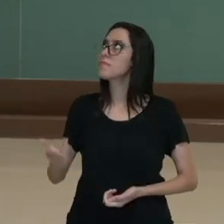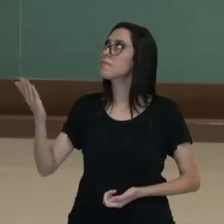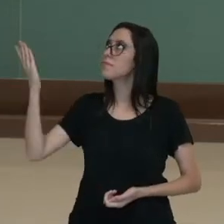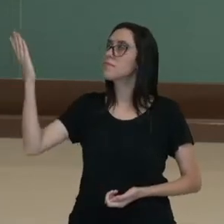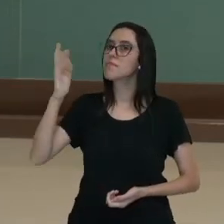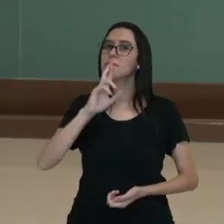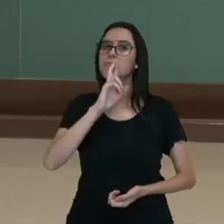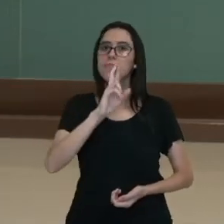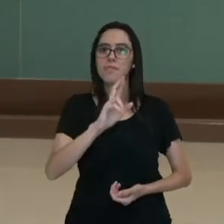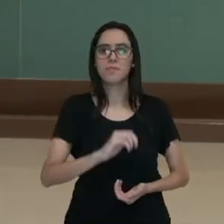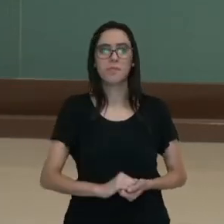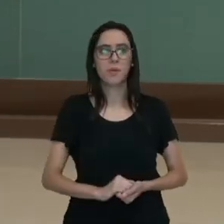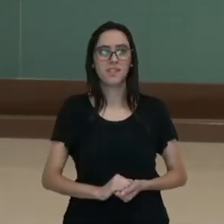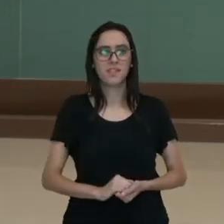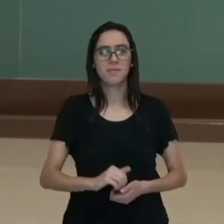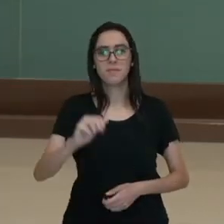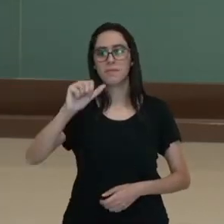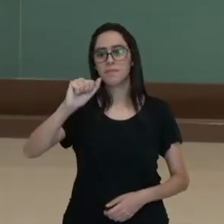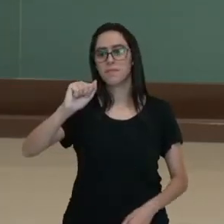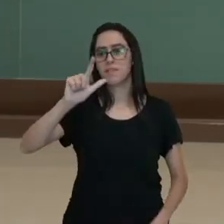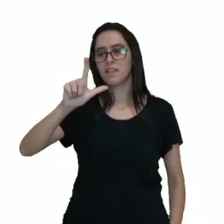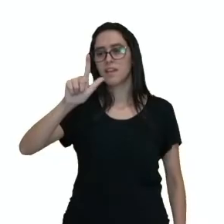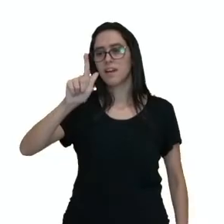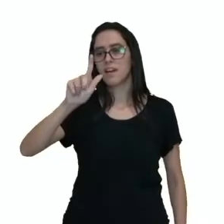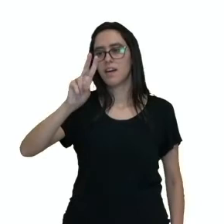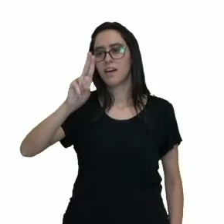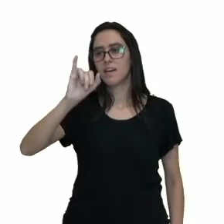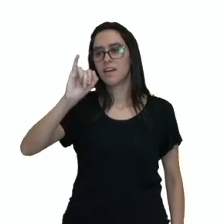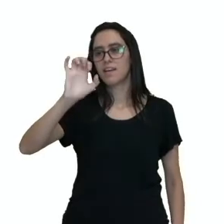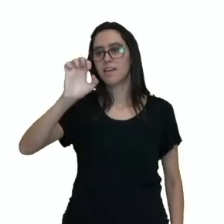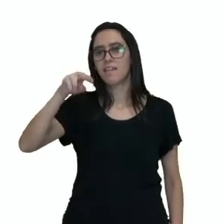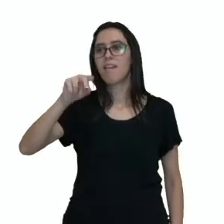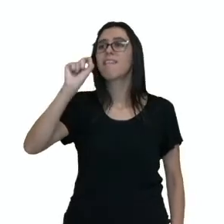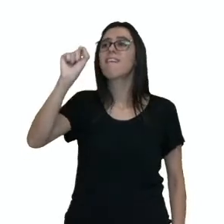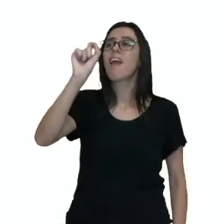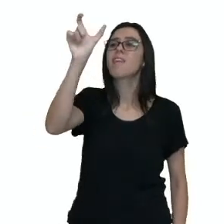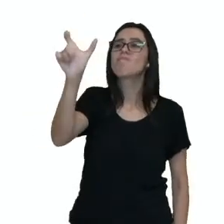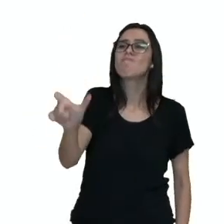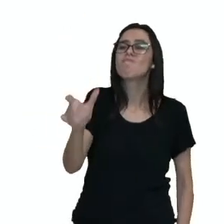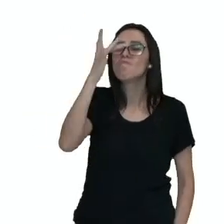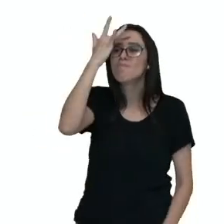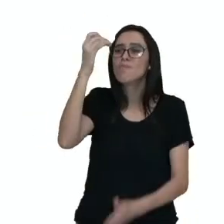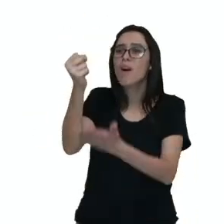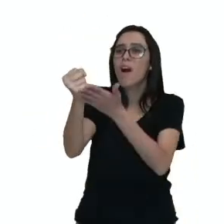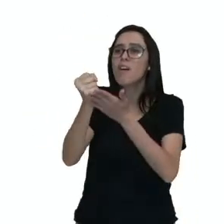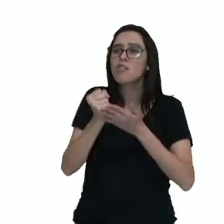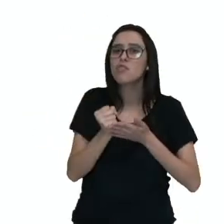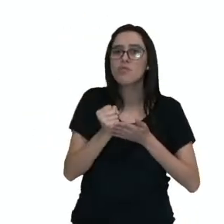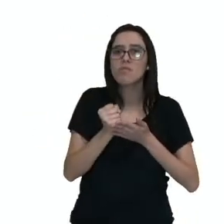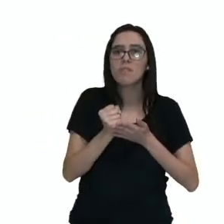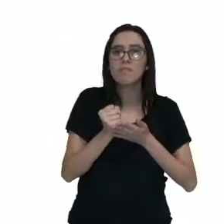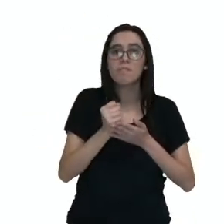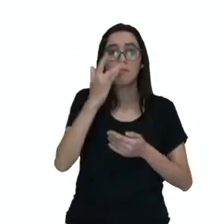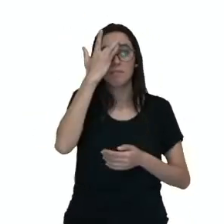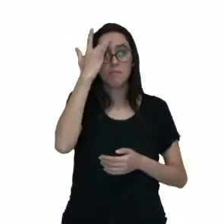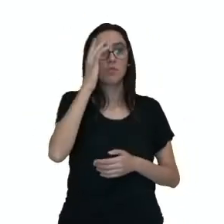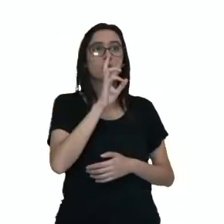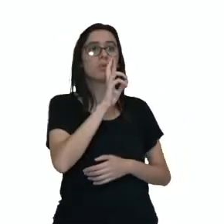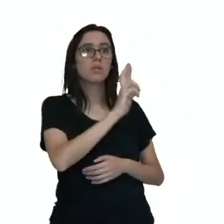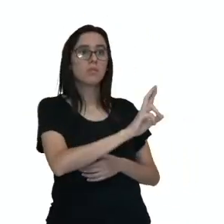Ai, alguém aqui que pueda ajudar-me? Juan, lo siento, agora não há nadie. Se